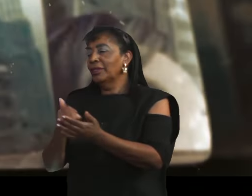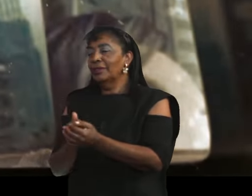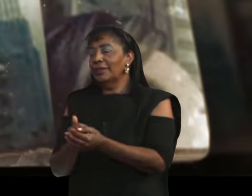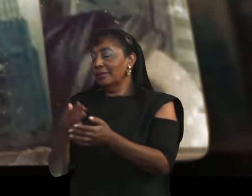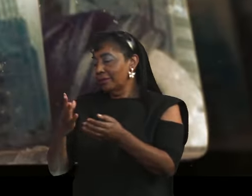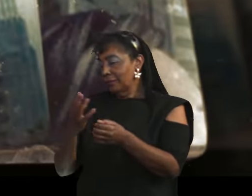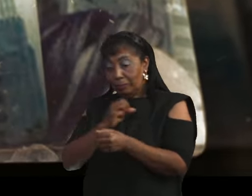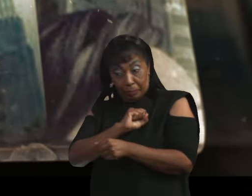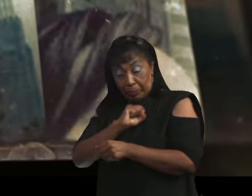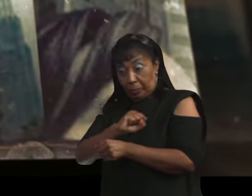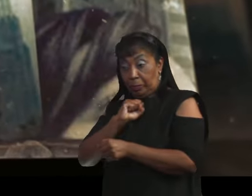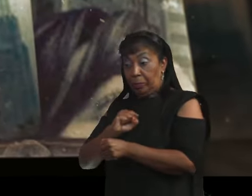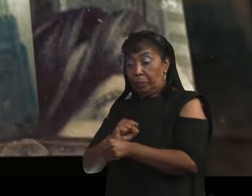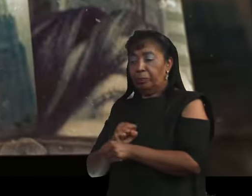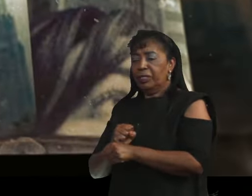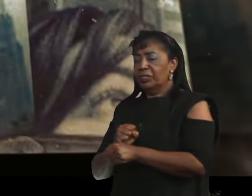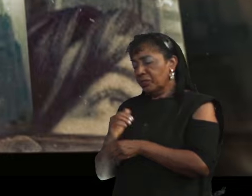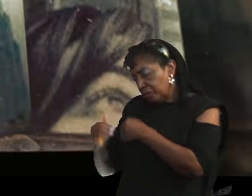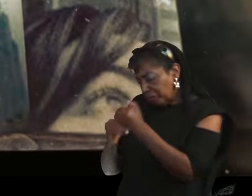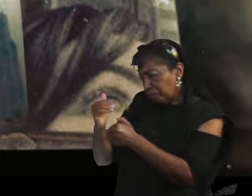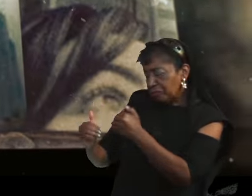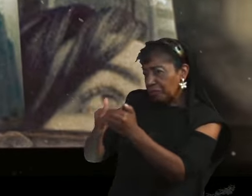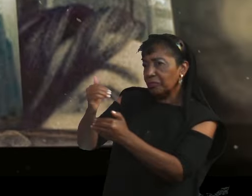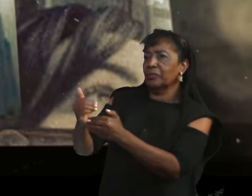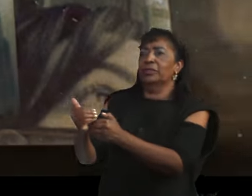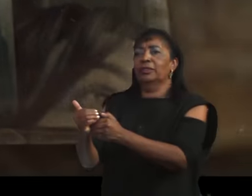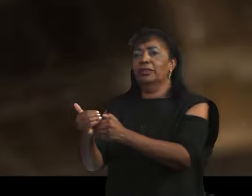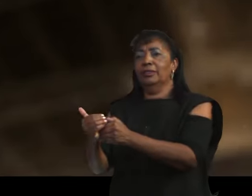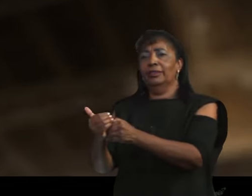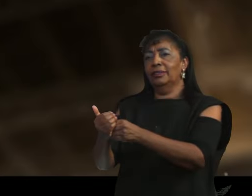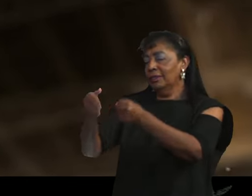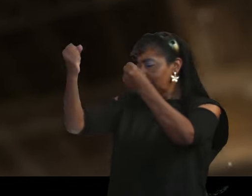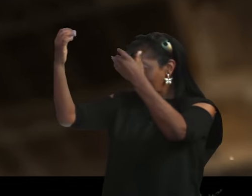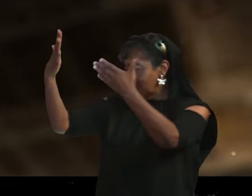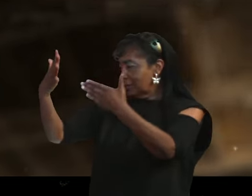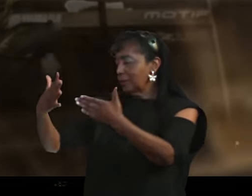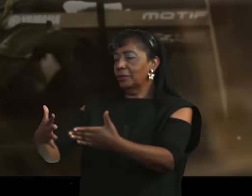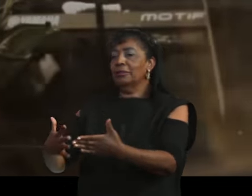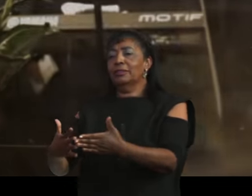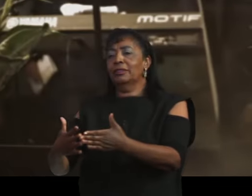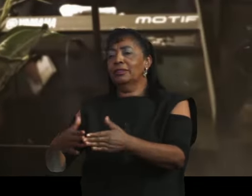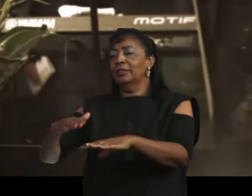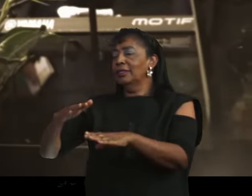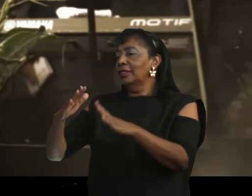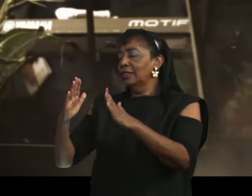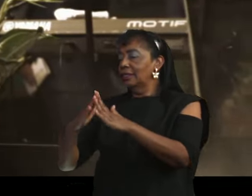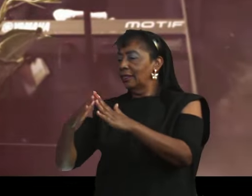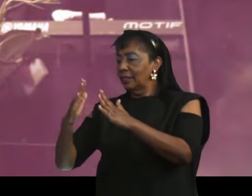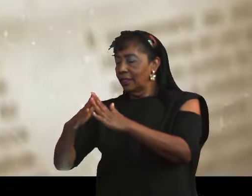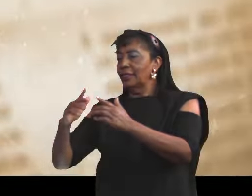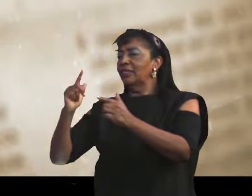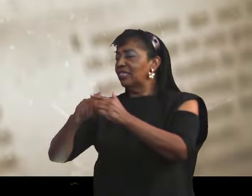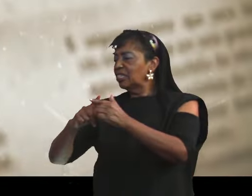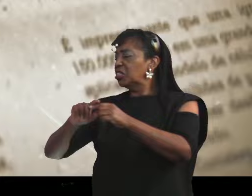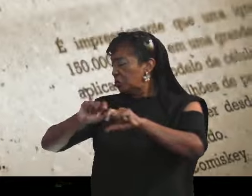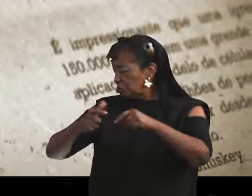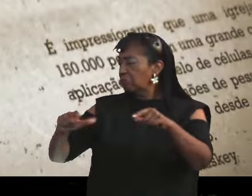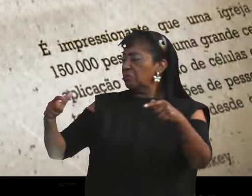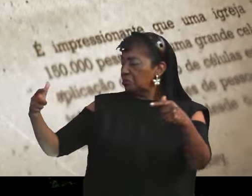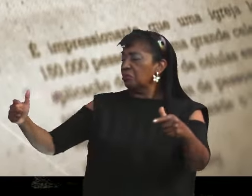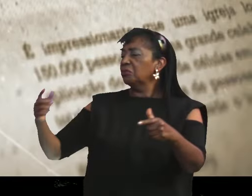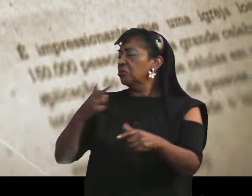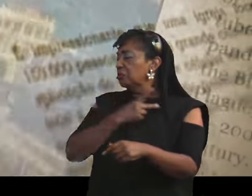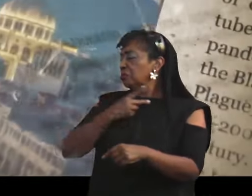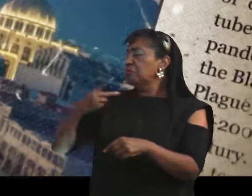e persistência Joel comiskey relata a história da maior igreja em célula das Américas pastoreada por Mário Vega e como ela tem